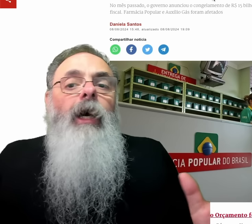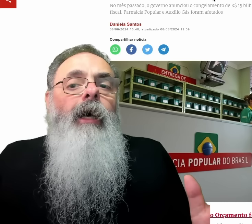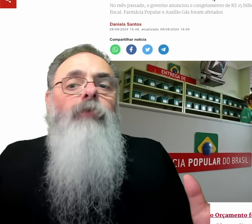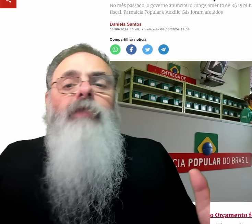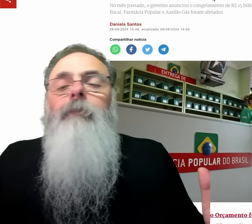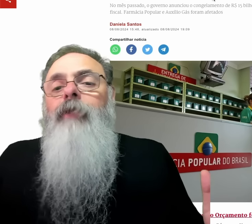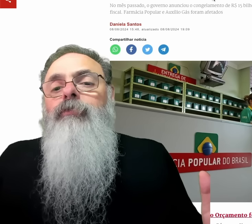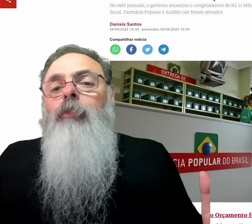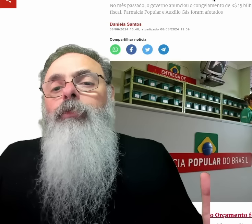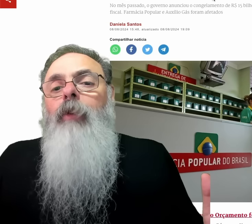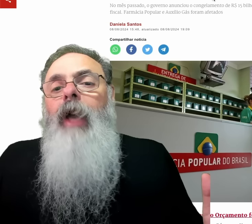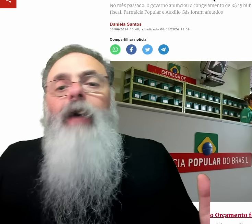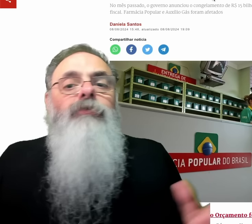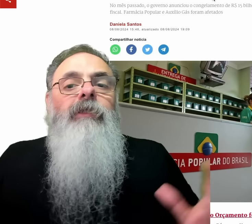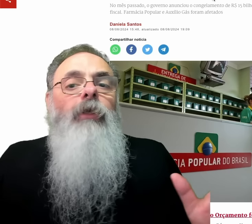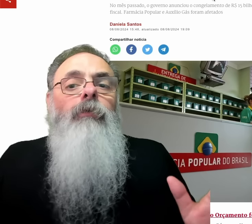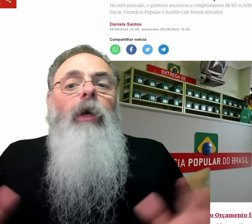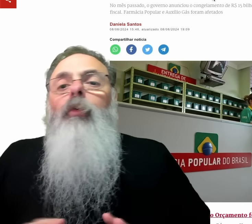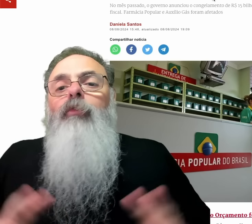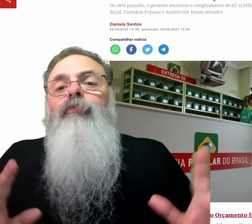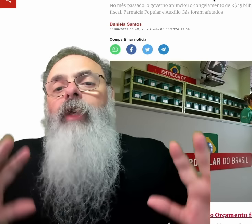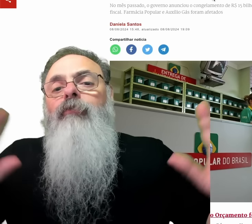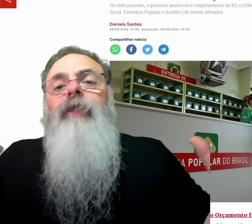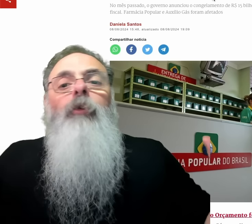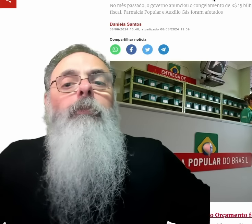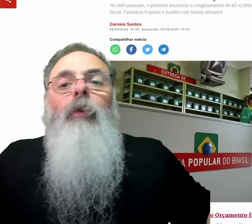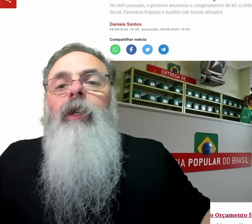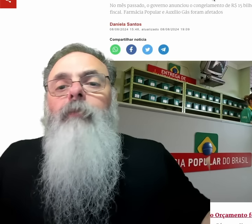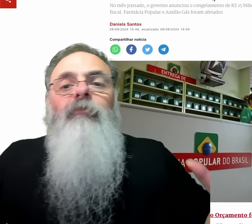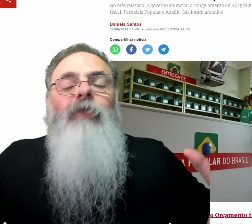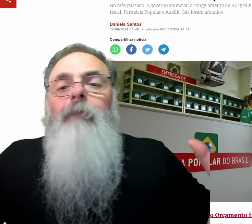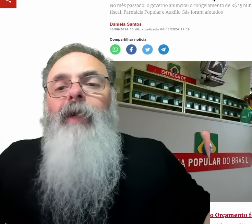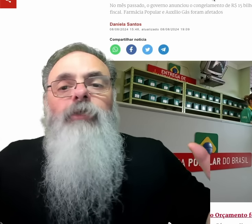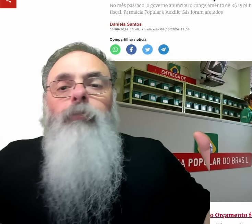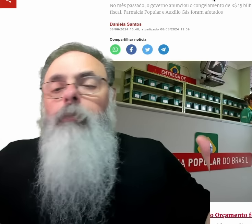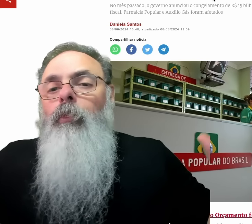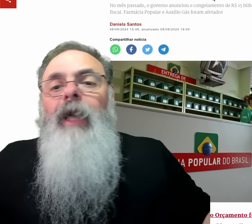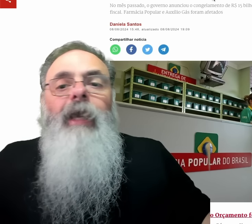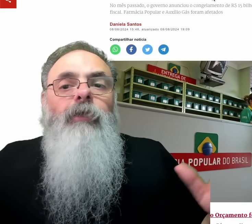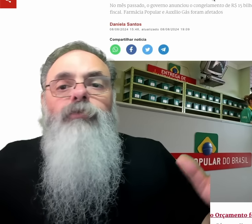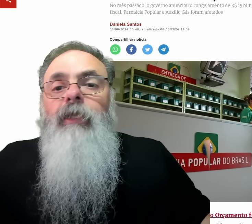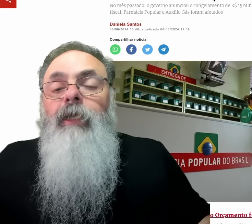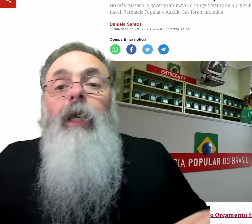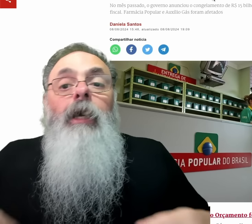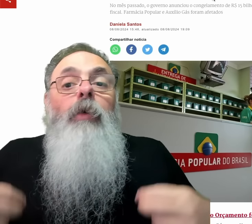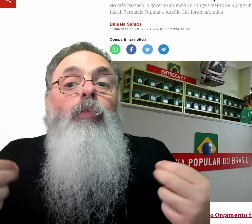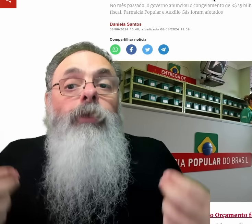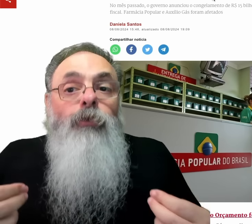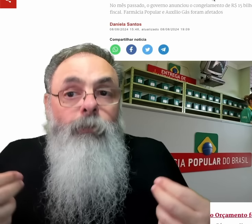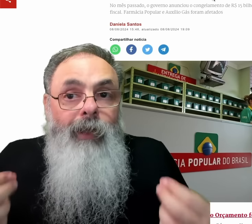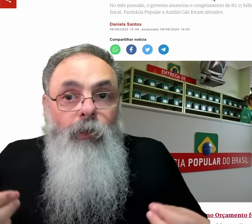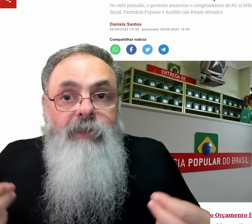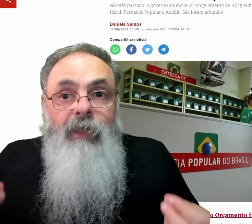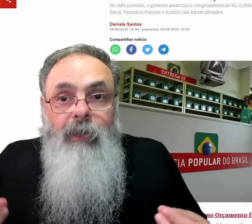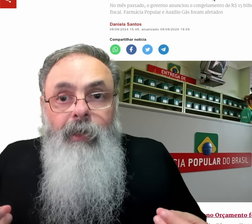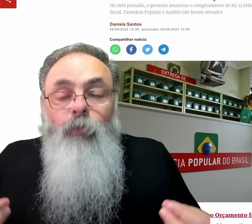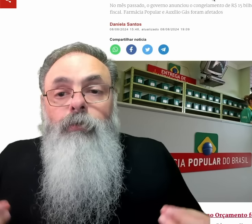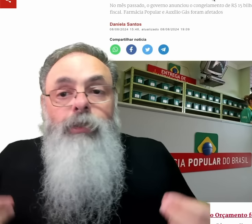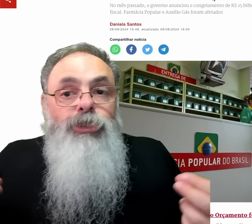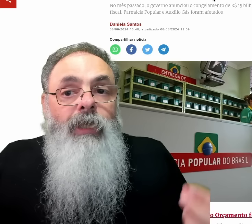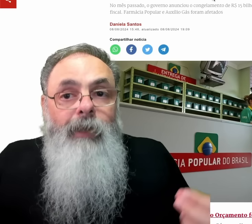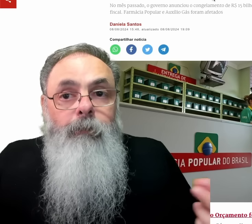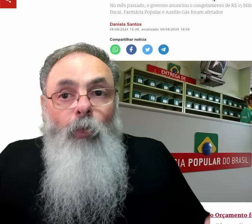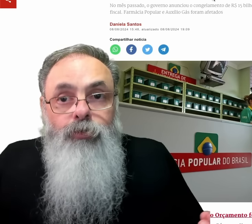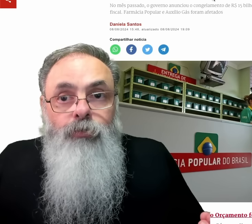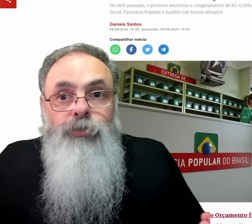ah os remédios estão muito caros então o governo vai ter um programa Farmácia Popular que não sei que lá muito melhor seria o